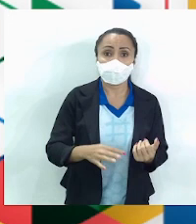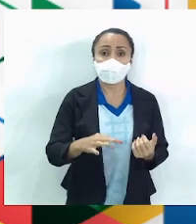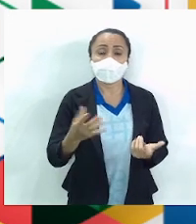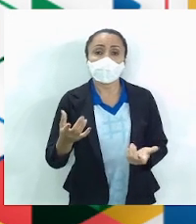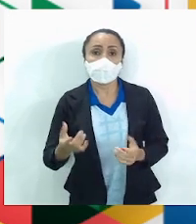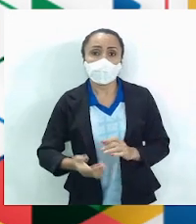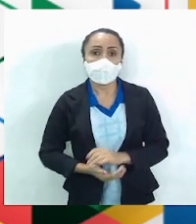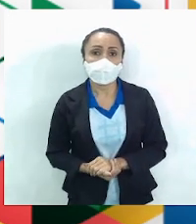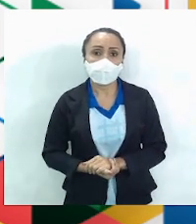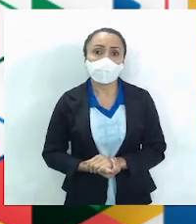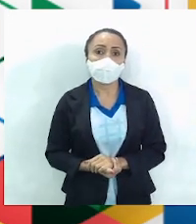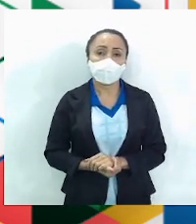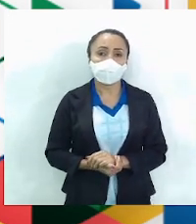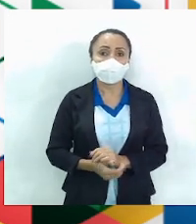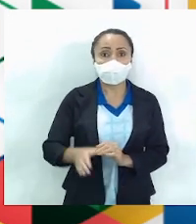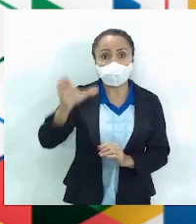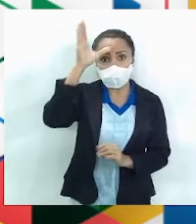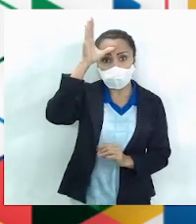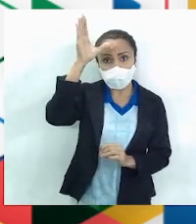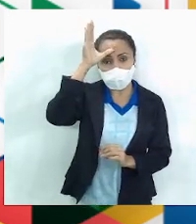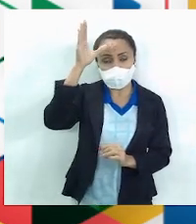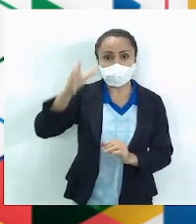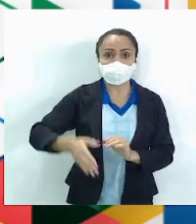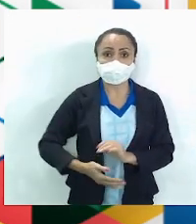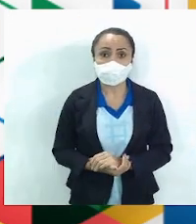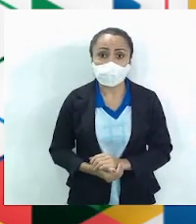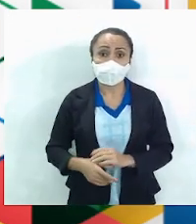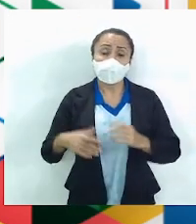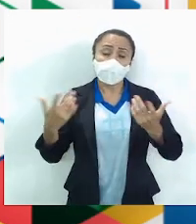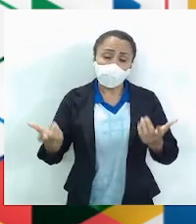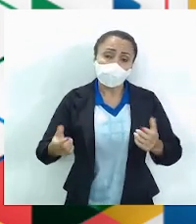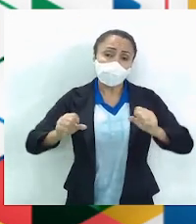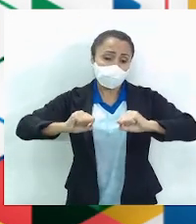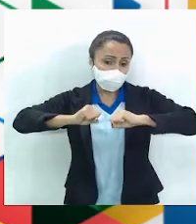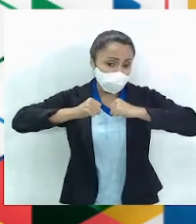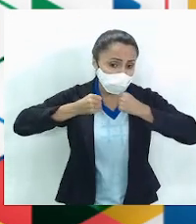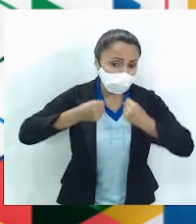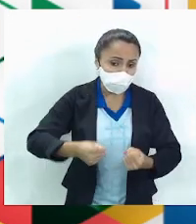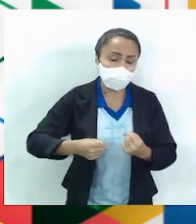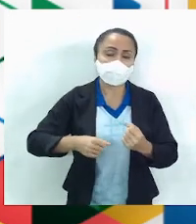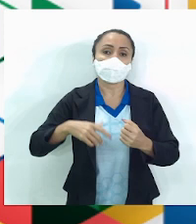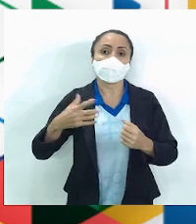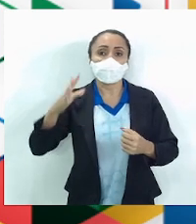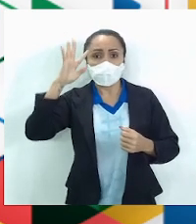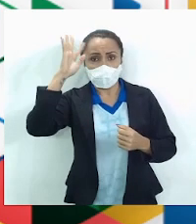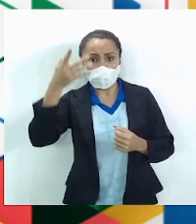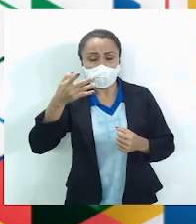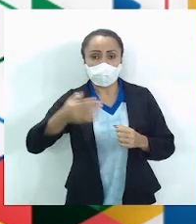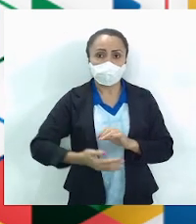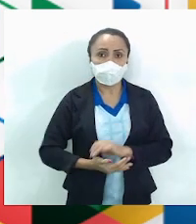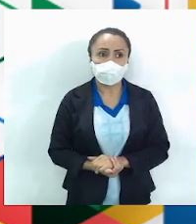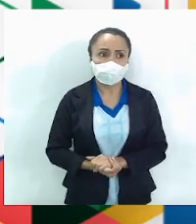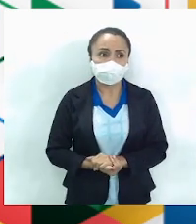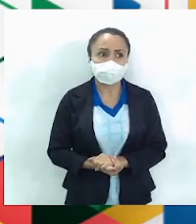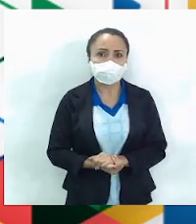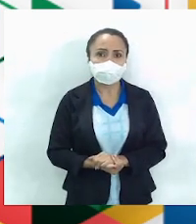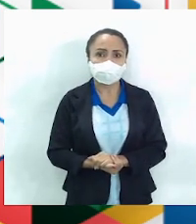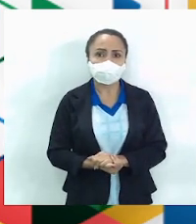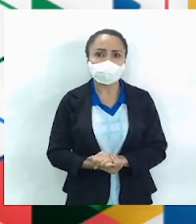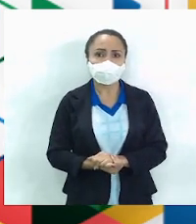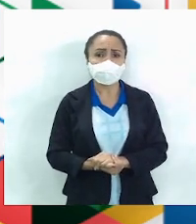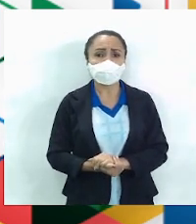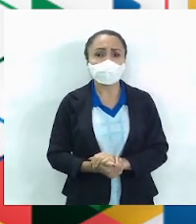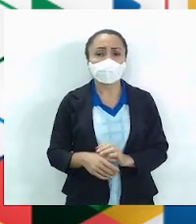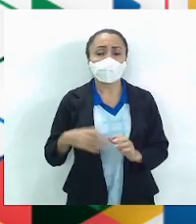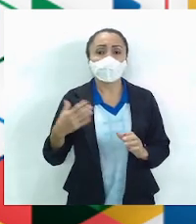grupo de países vem ganhando força nos fóruns internacionais de decisão e consulta. Entre